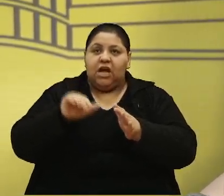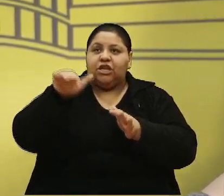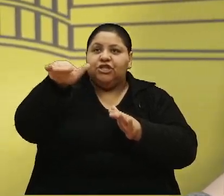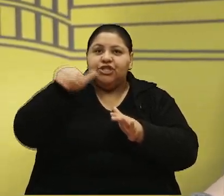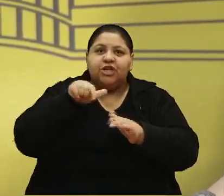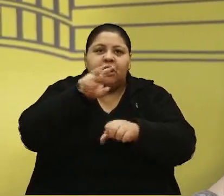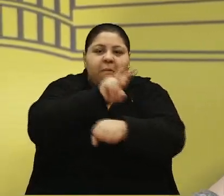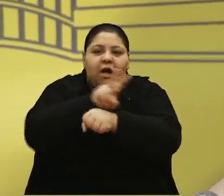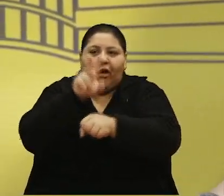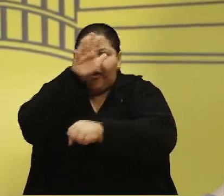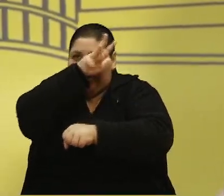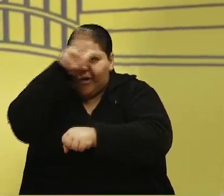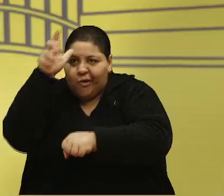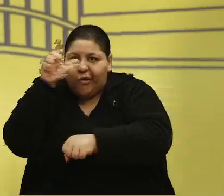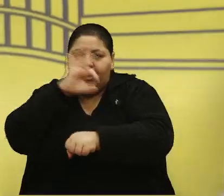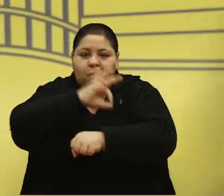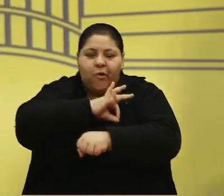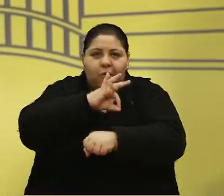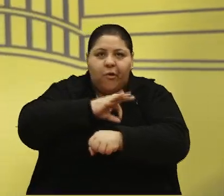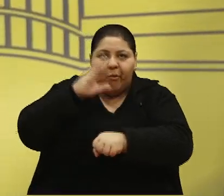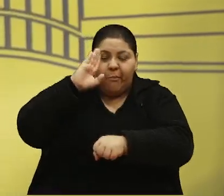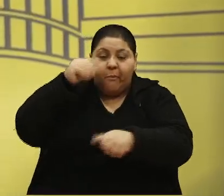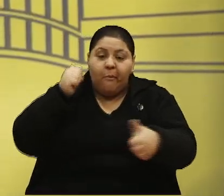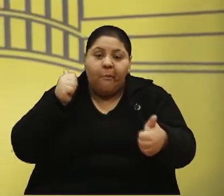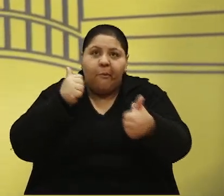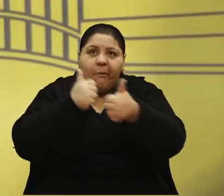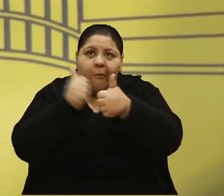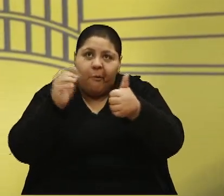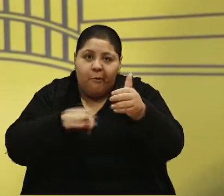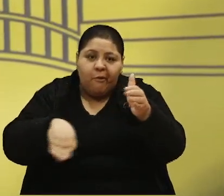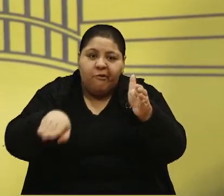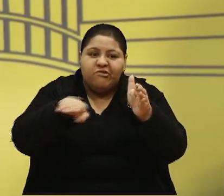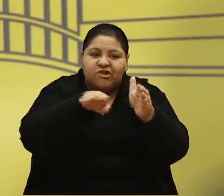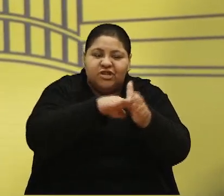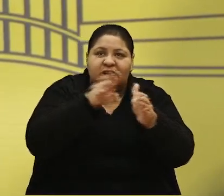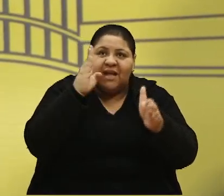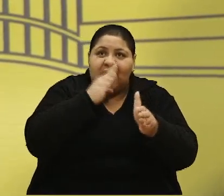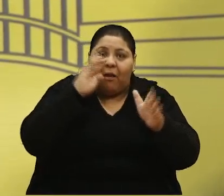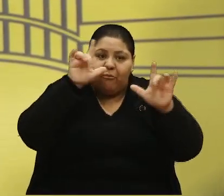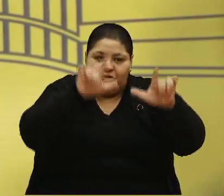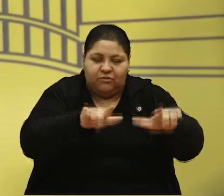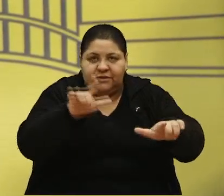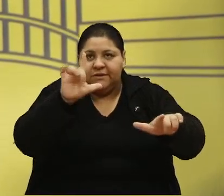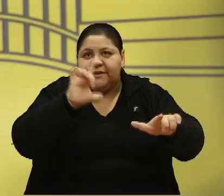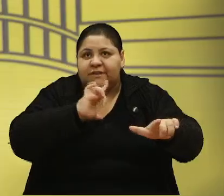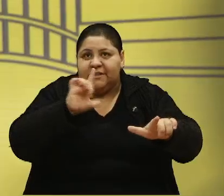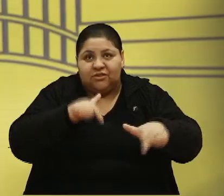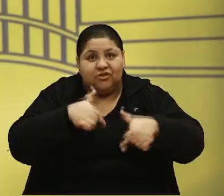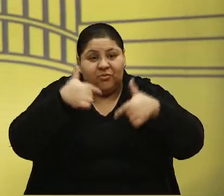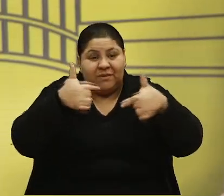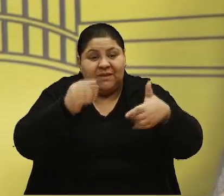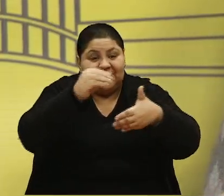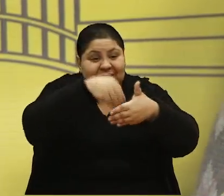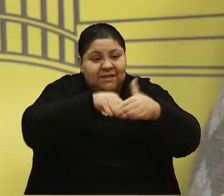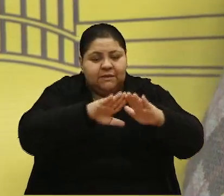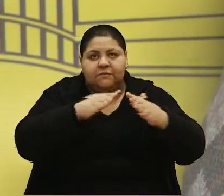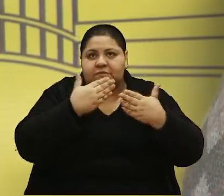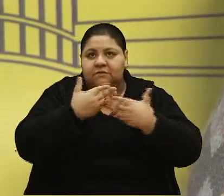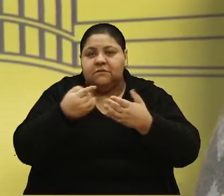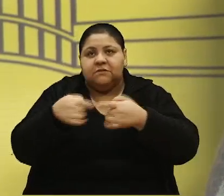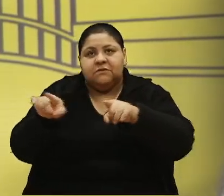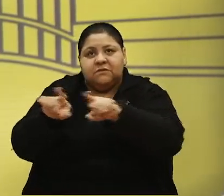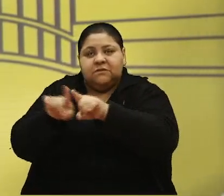Guarda Municipal ou a Brigada, quem está próximo, para chegar imediatamente quando está tendo alguma ação na escola. Mas eu